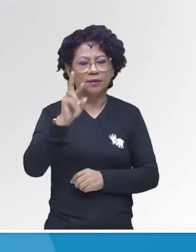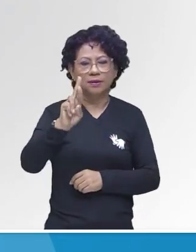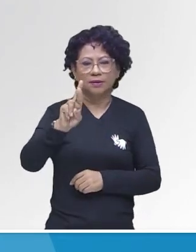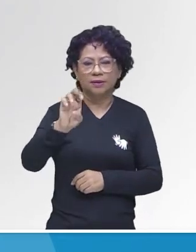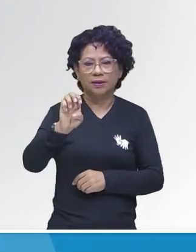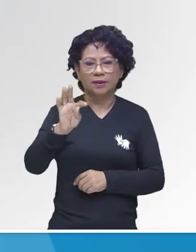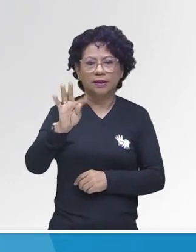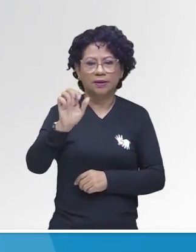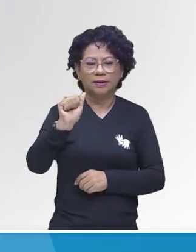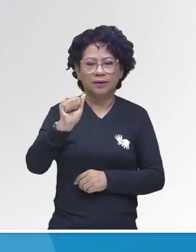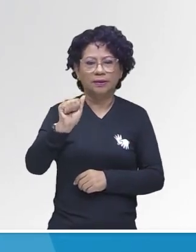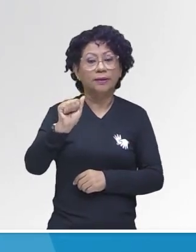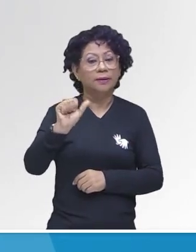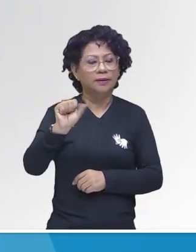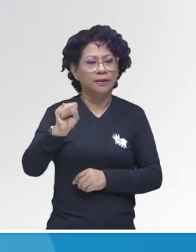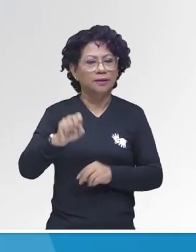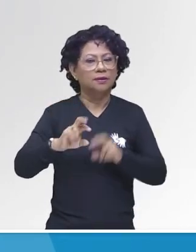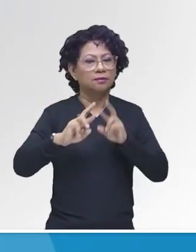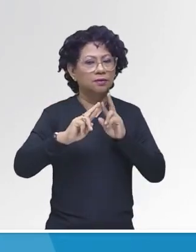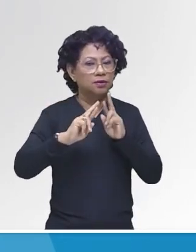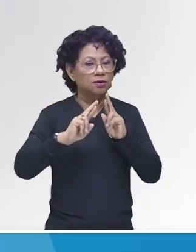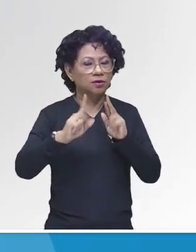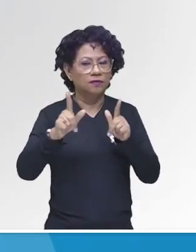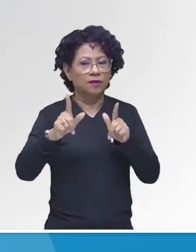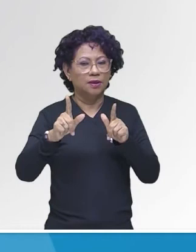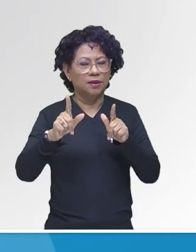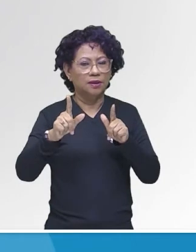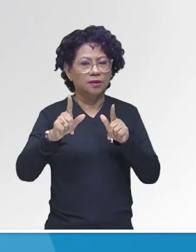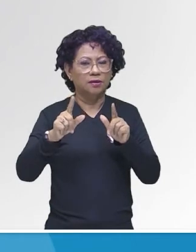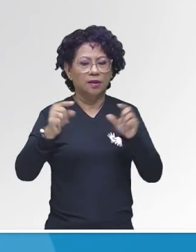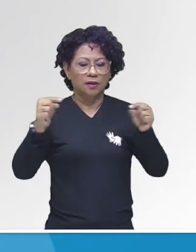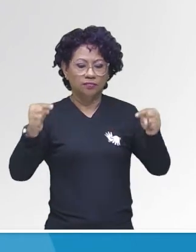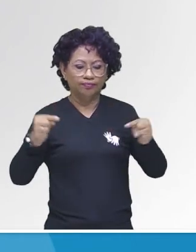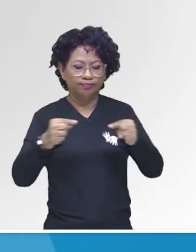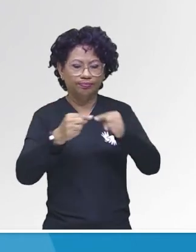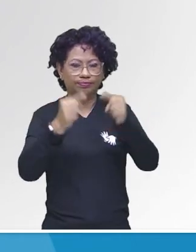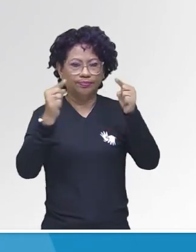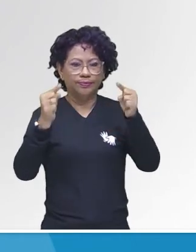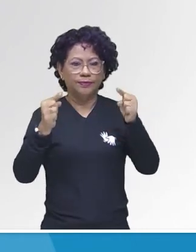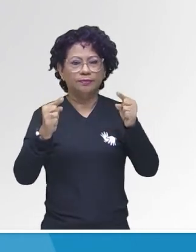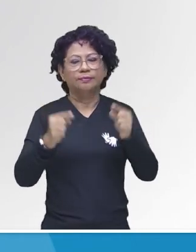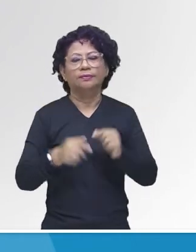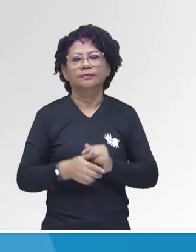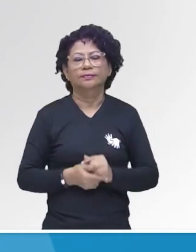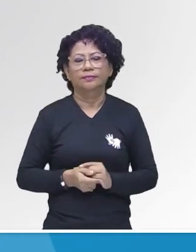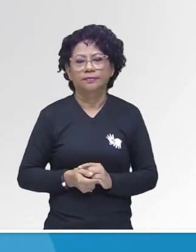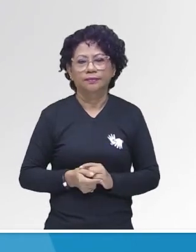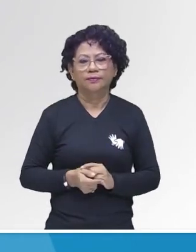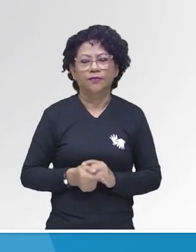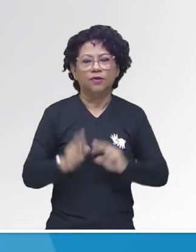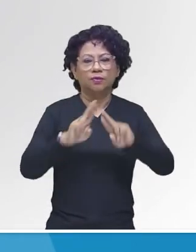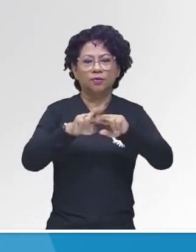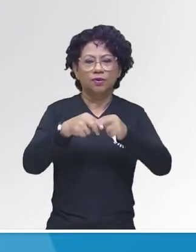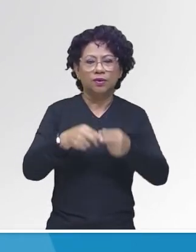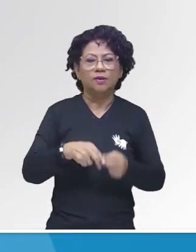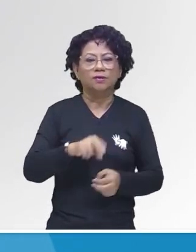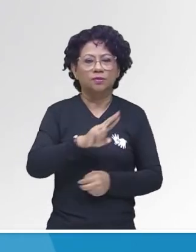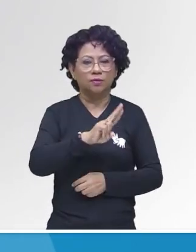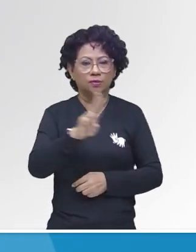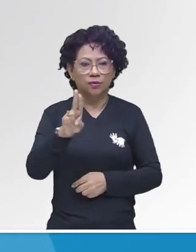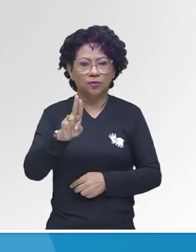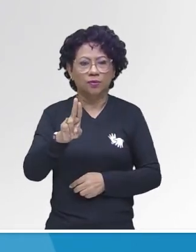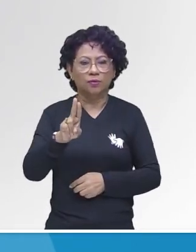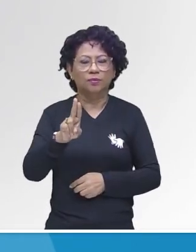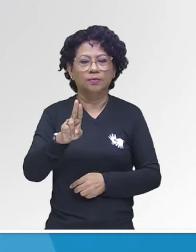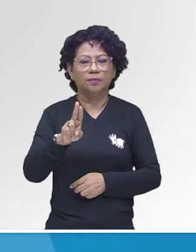no mesmo plano, tá? Elas não se cruzam, tá? Então, elas são chamadas aí de retas reversas,